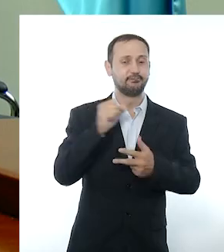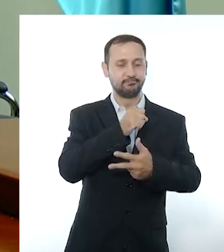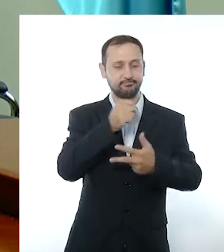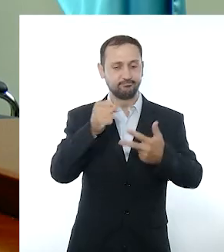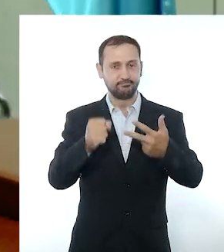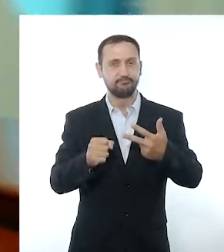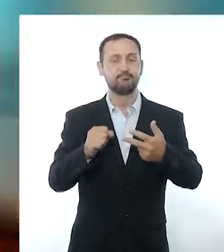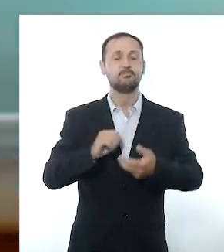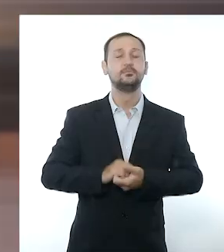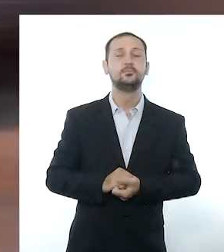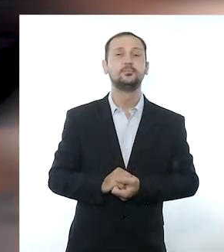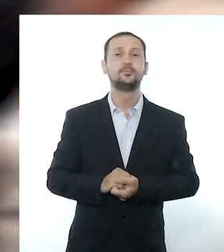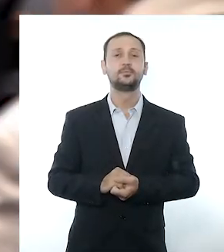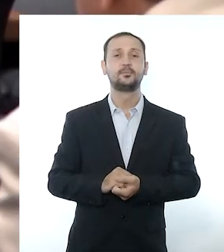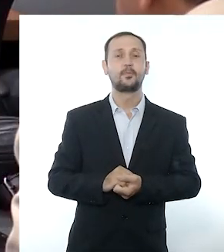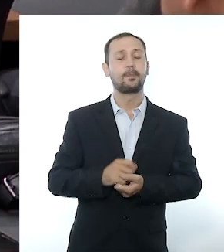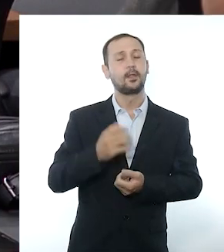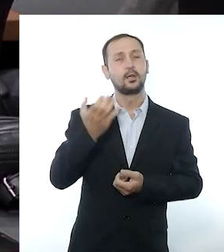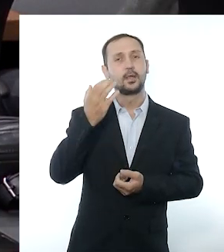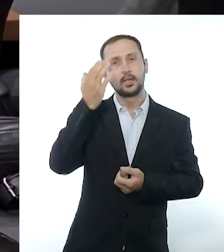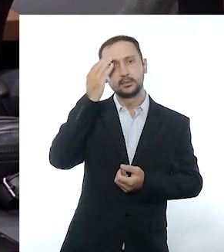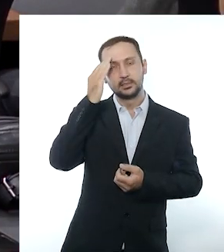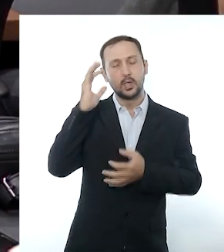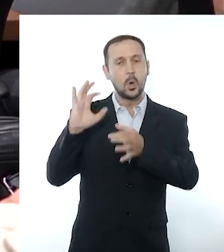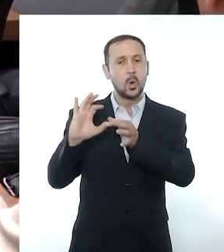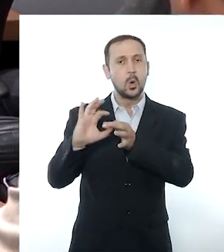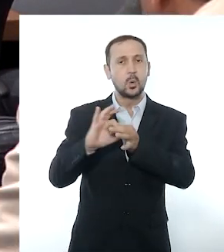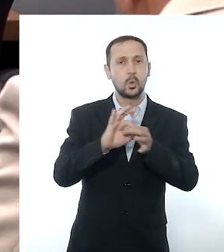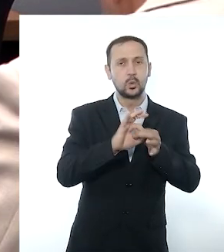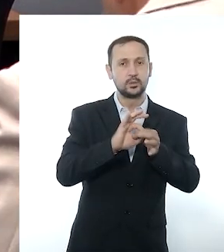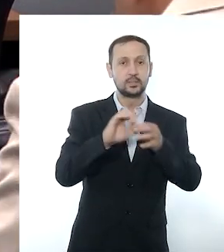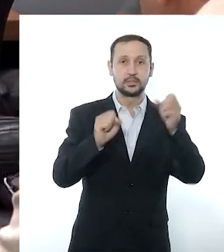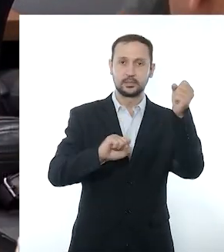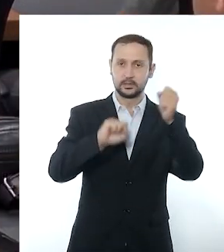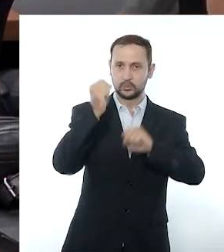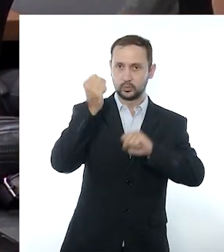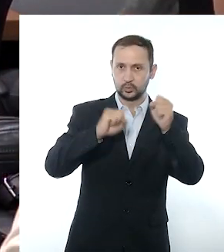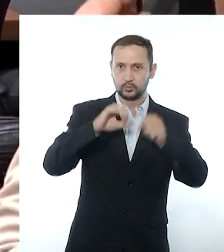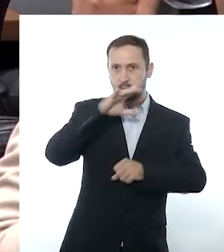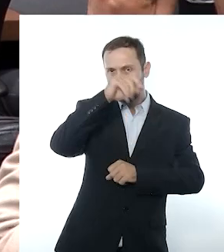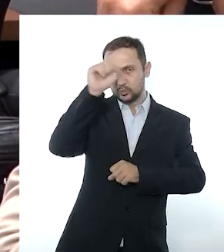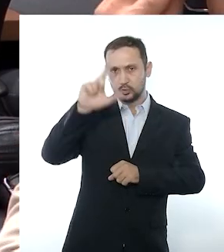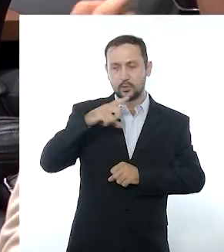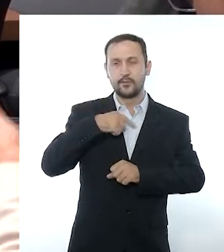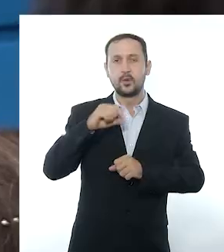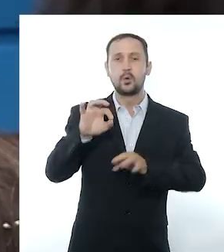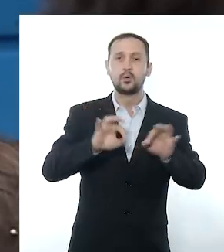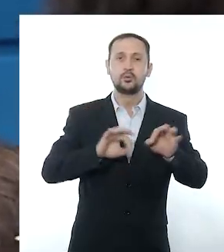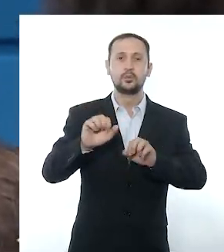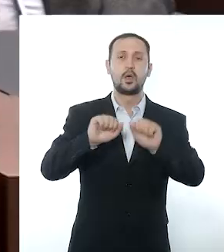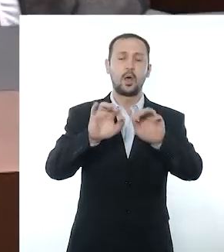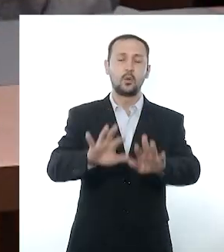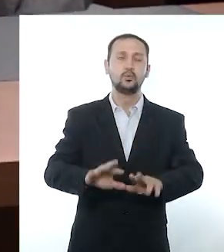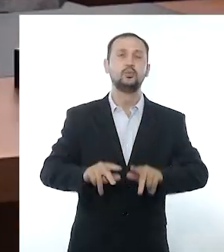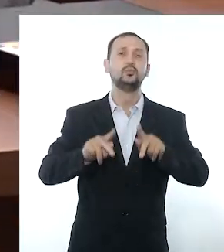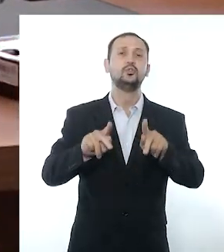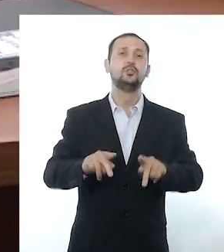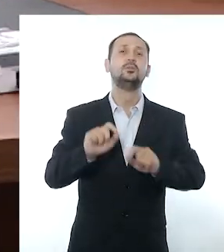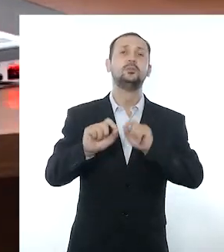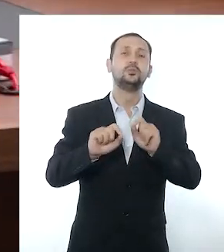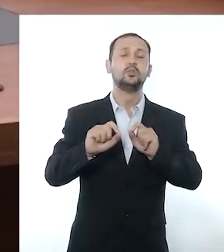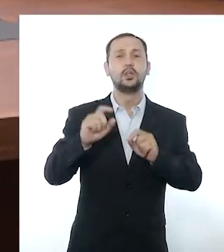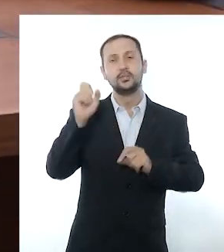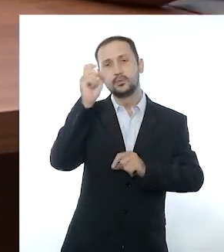poderes e dos órgãos do Estado. Buscando entender o cenário da indústria sul-mato-grossense, a audiência a respeito